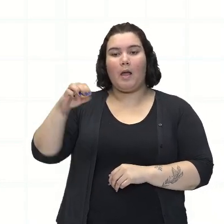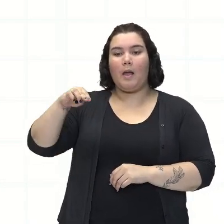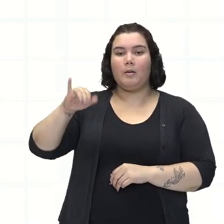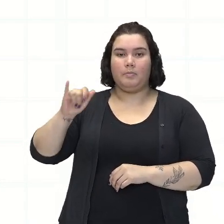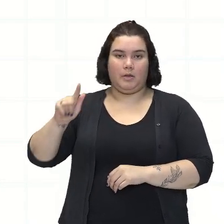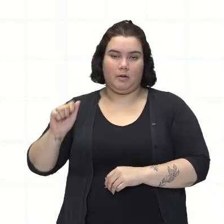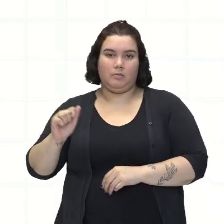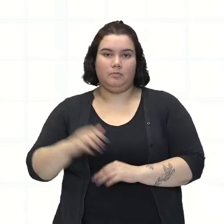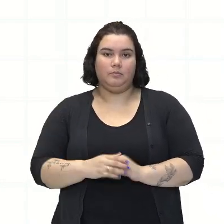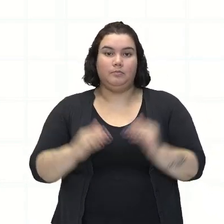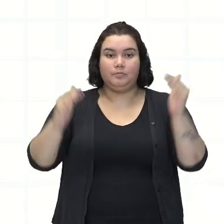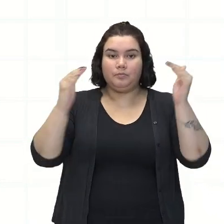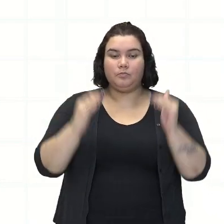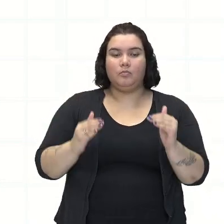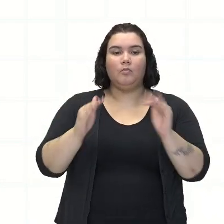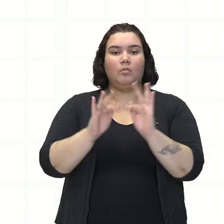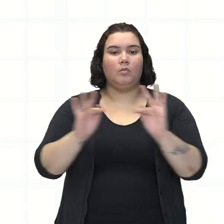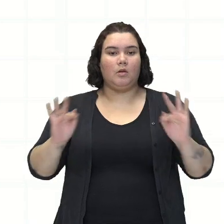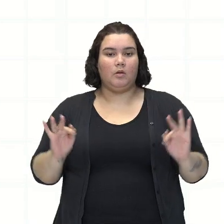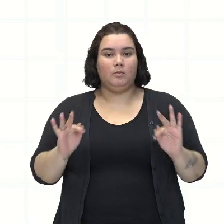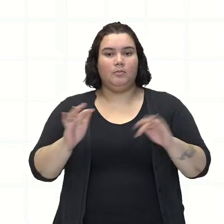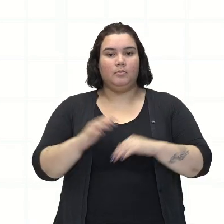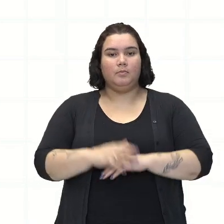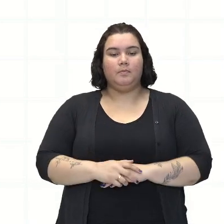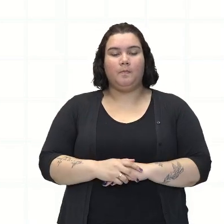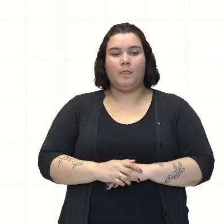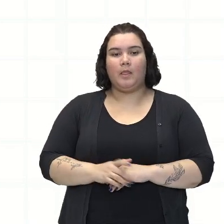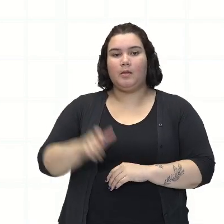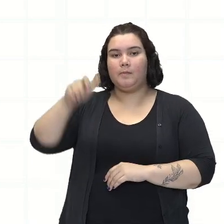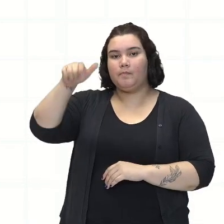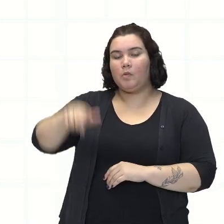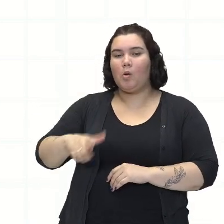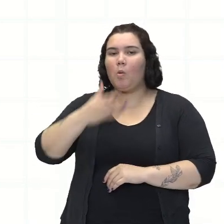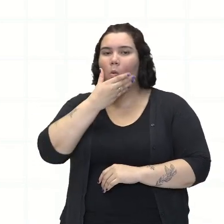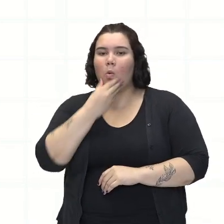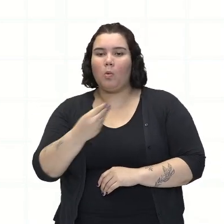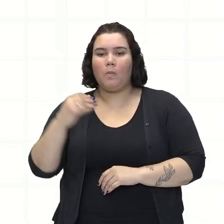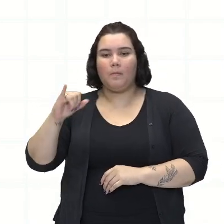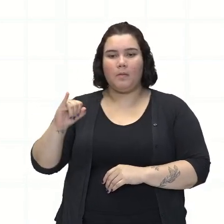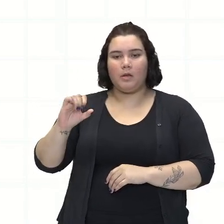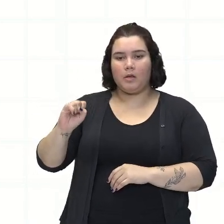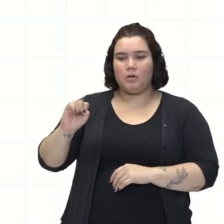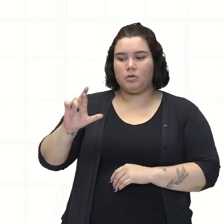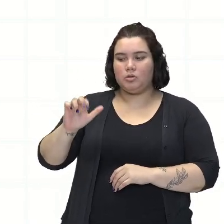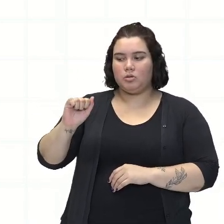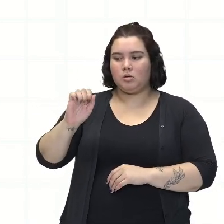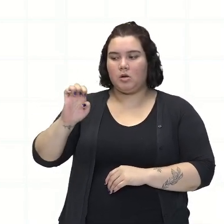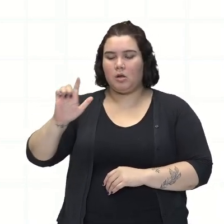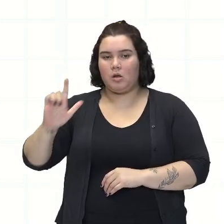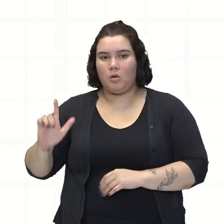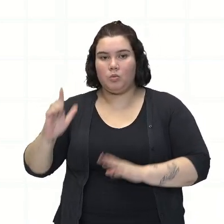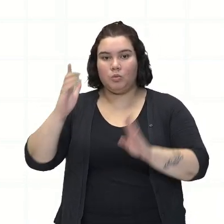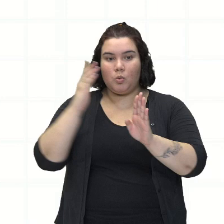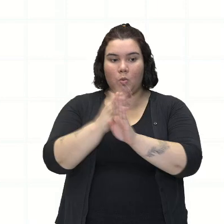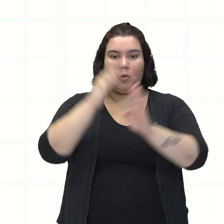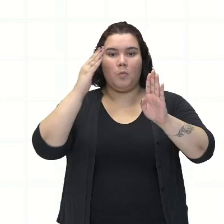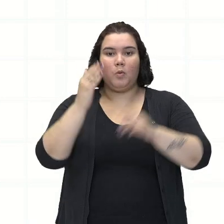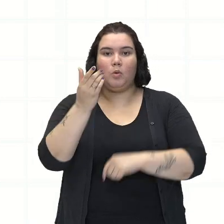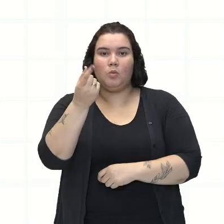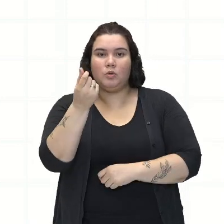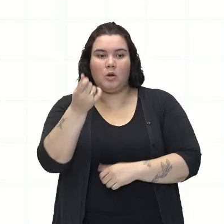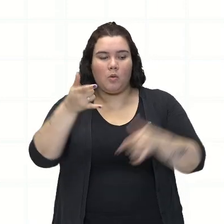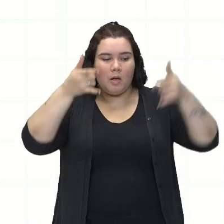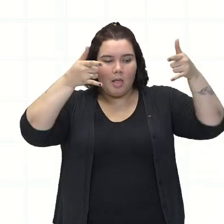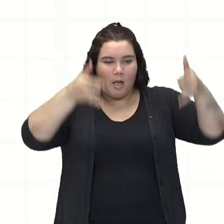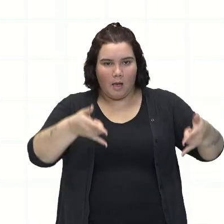próximo exemplo, Israel encontrou o dinheiro embaixo da cama. Aqui